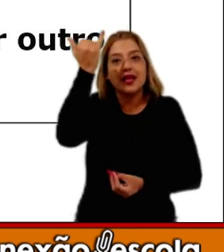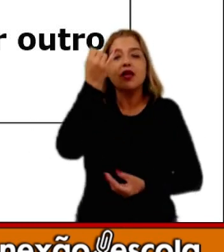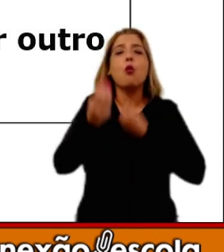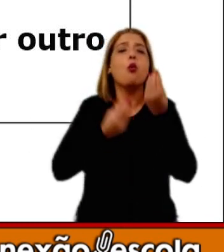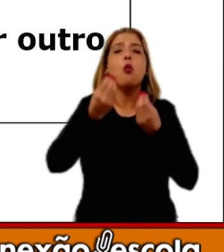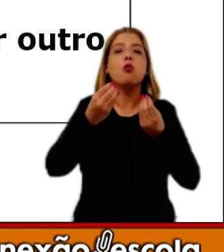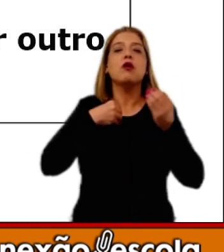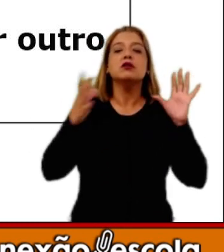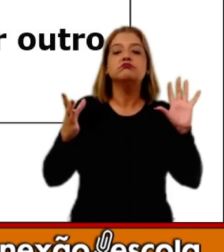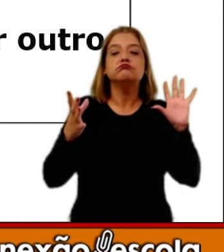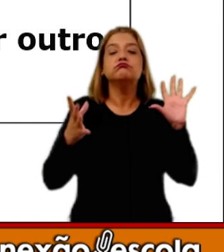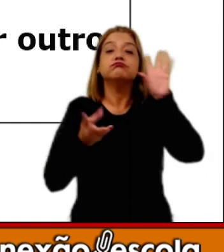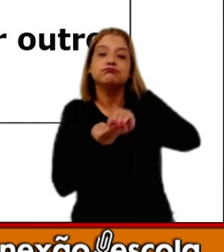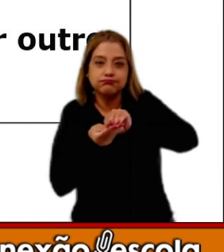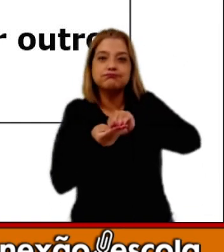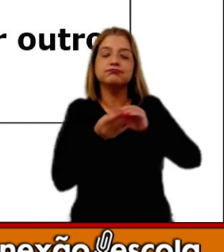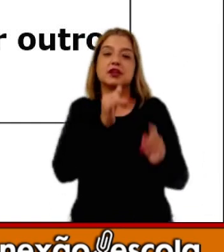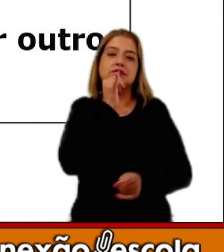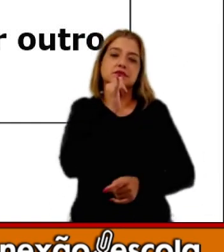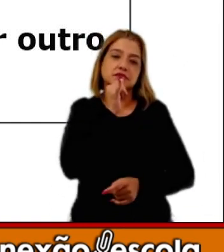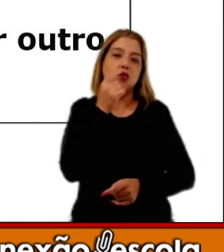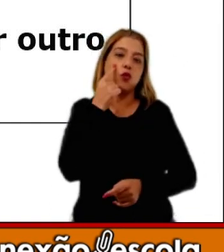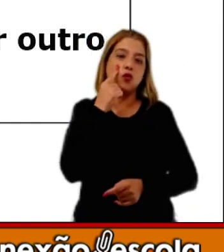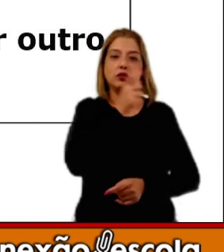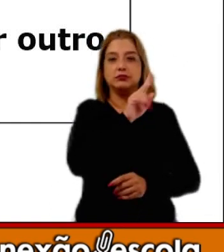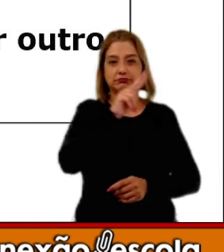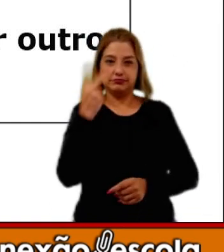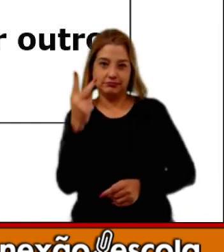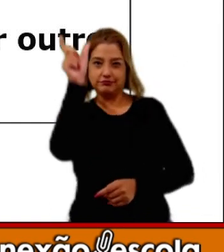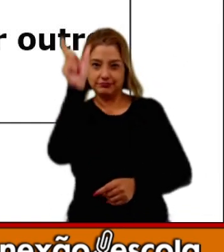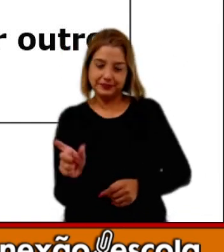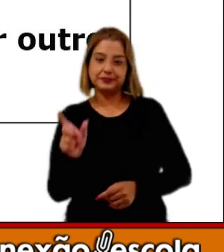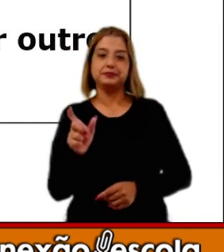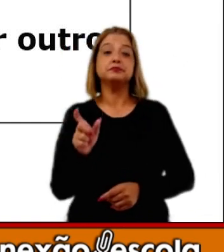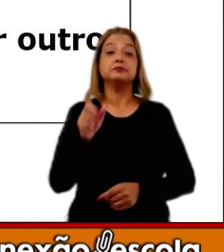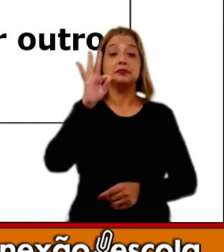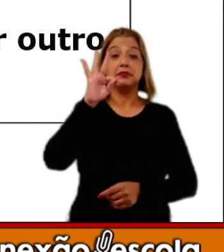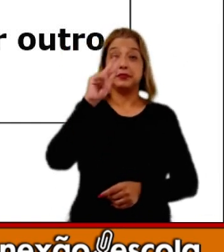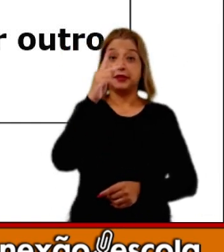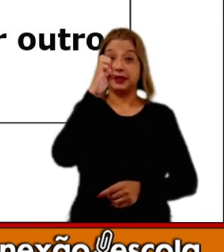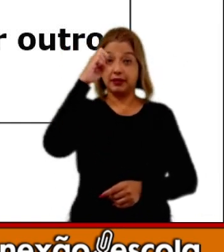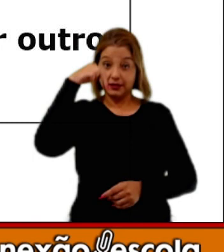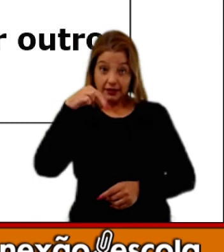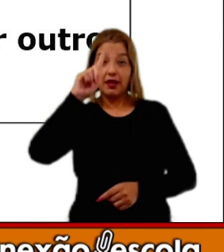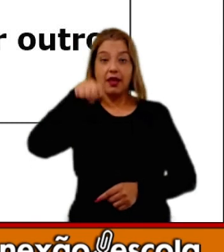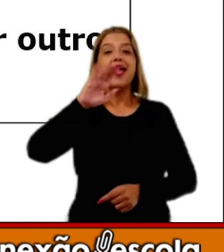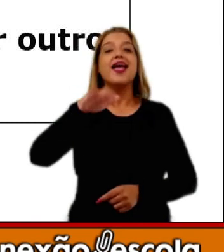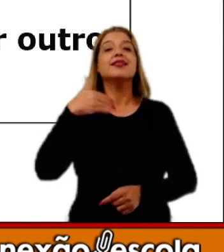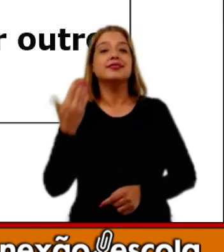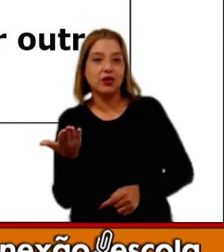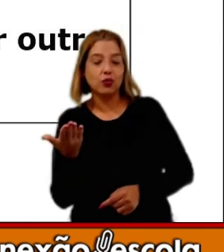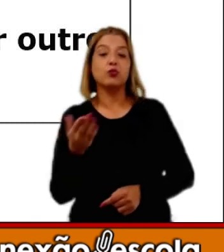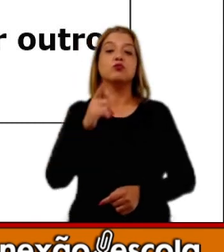conclusão quais são alguns desses exemplos Professor nós temos lá olha lá ao lado Venha que é o então